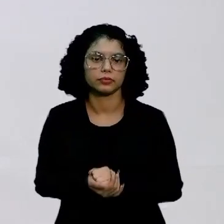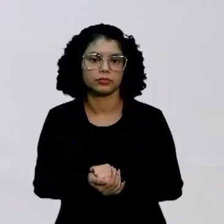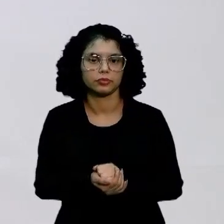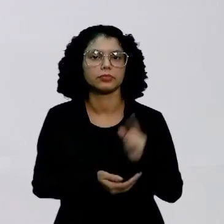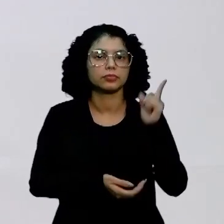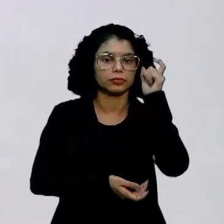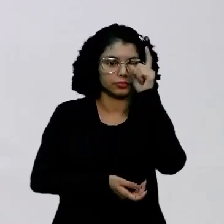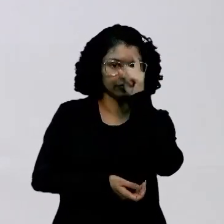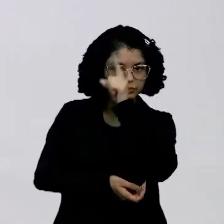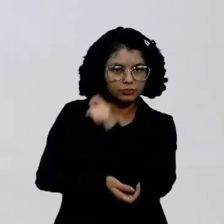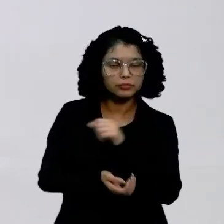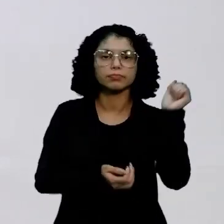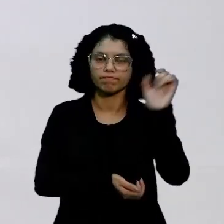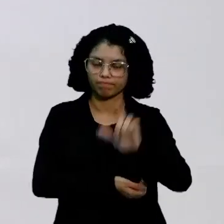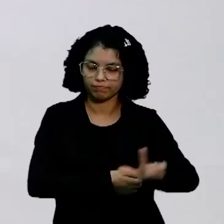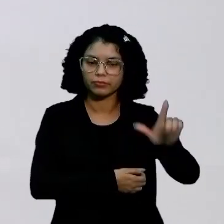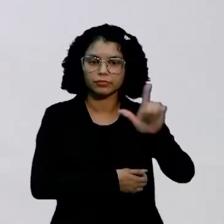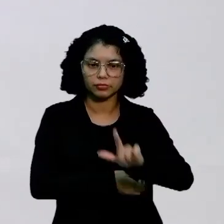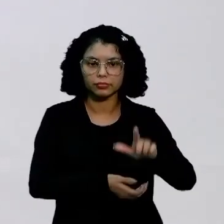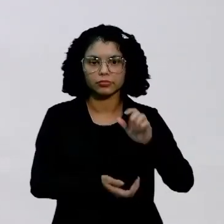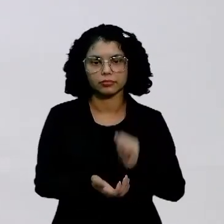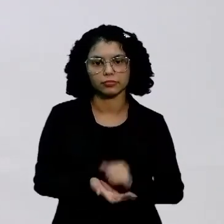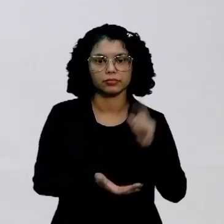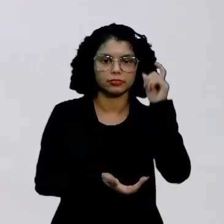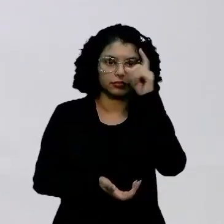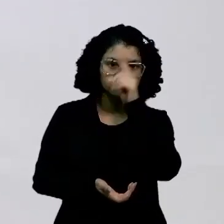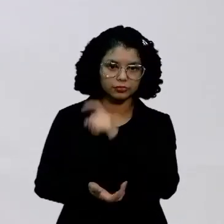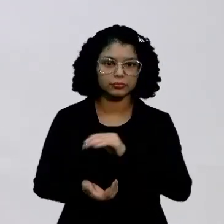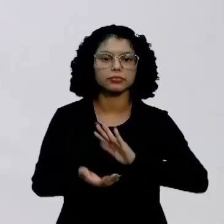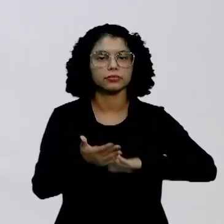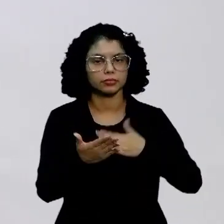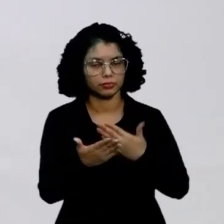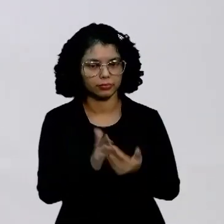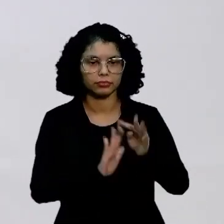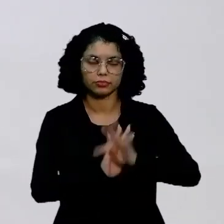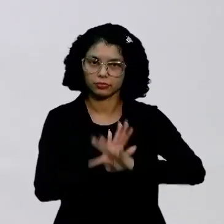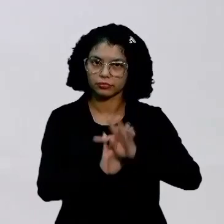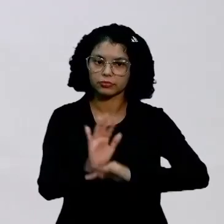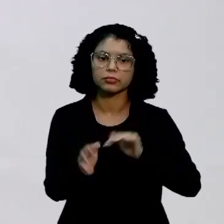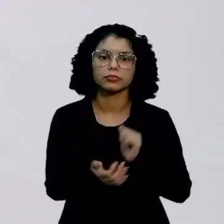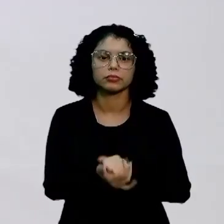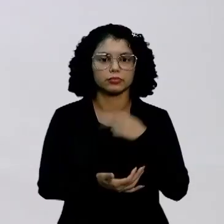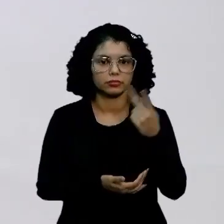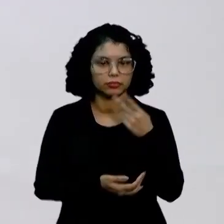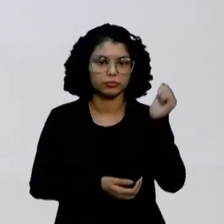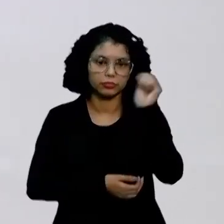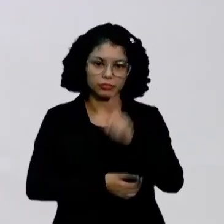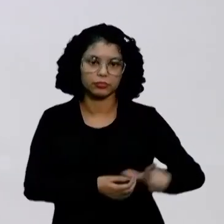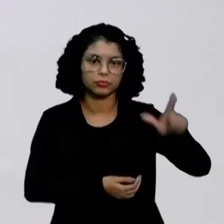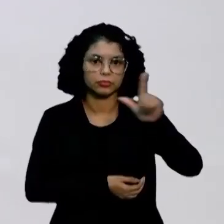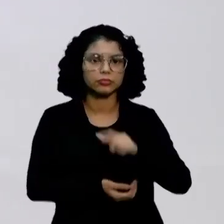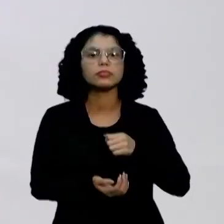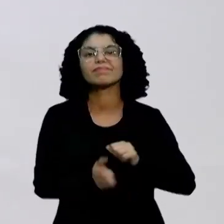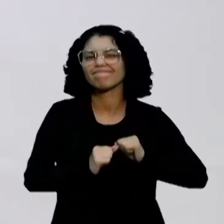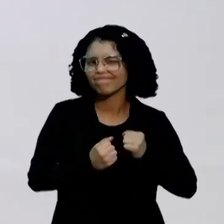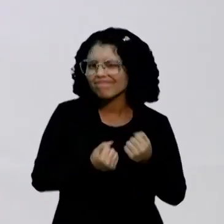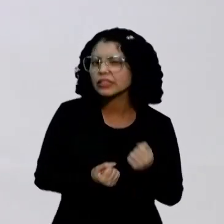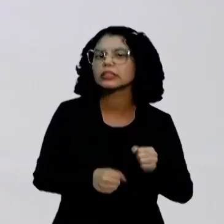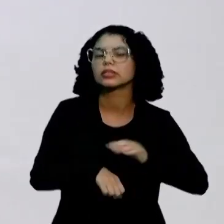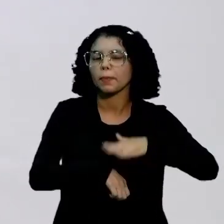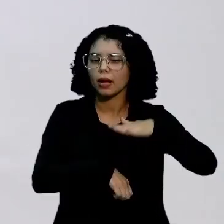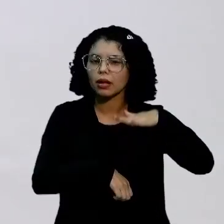tem dificuldade em literatura, para quem tem dificuldade de interpretação, a gente fala que a literatura ela preza